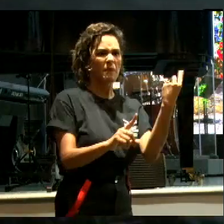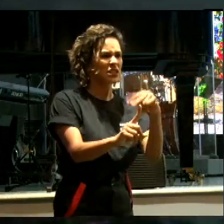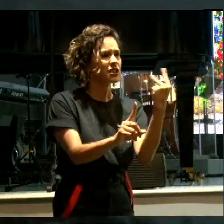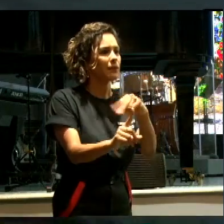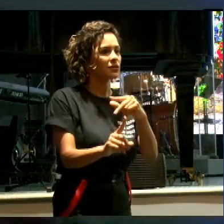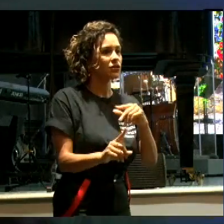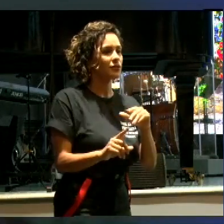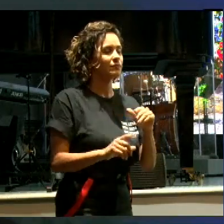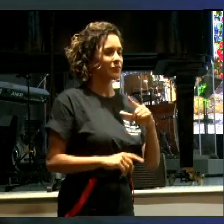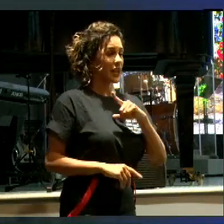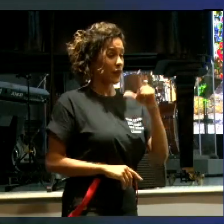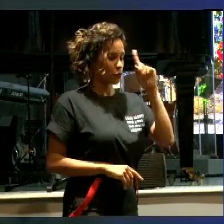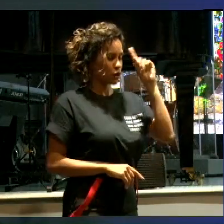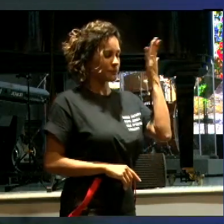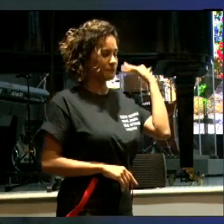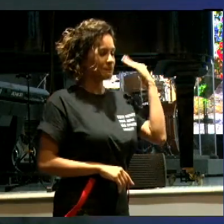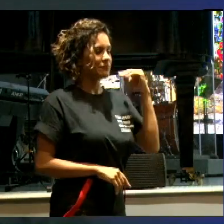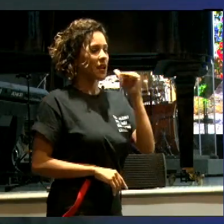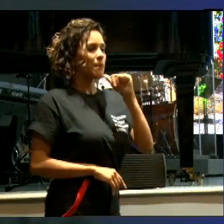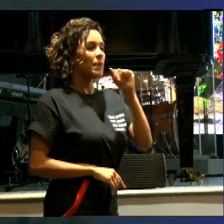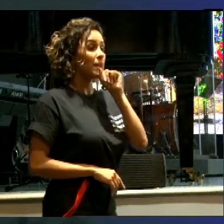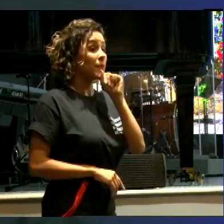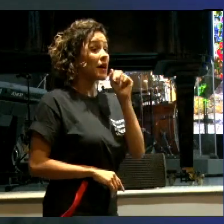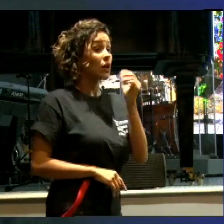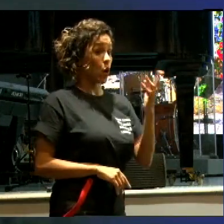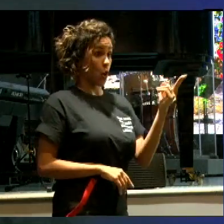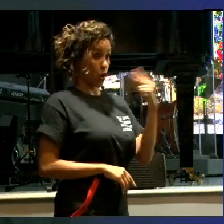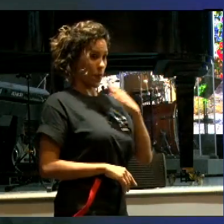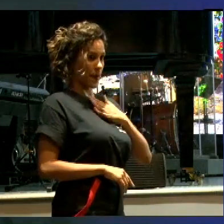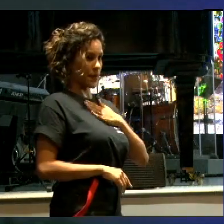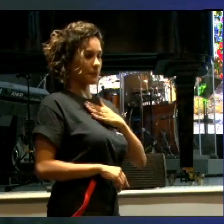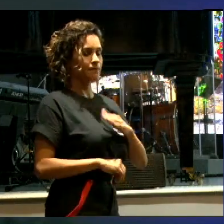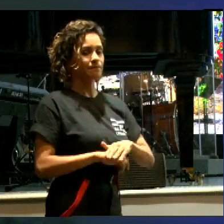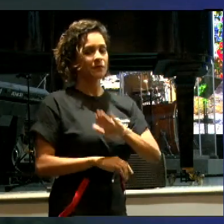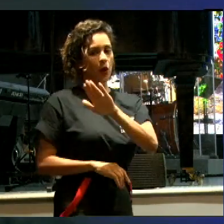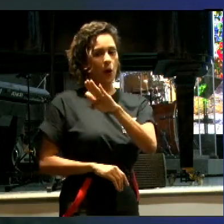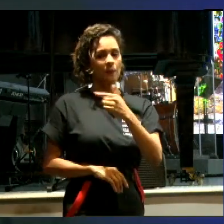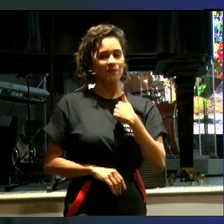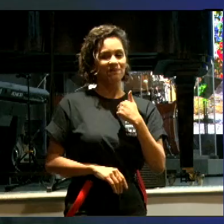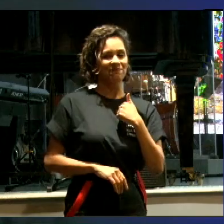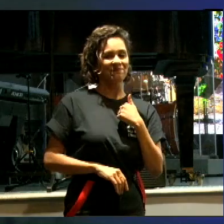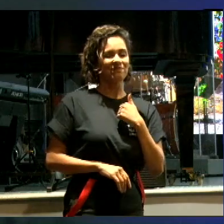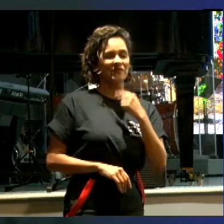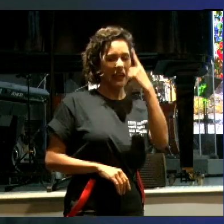mim e ela falou assim: eu tive uma ideia brilhante. E eu falei: é.